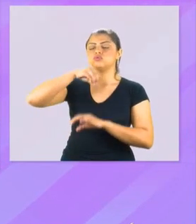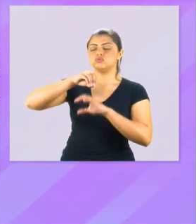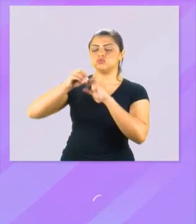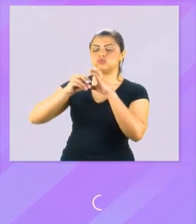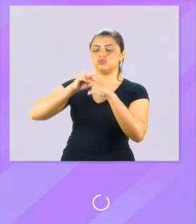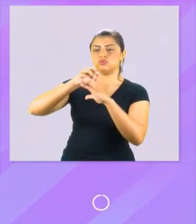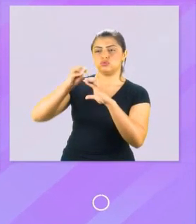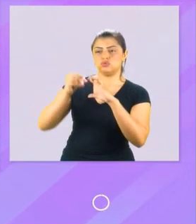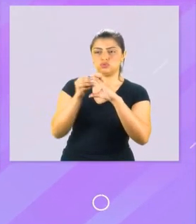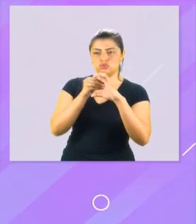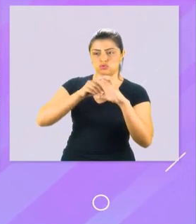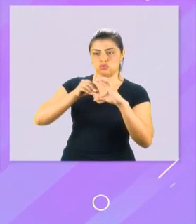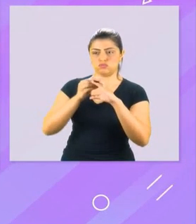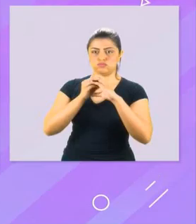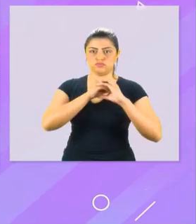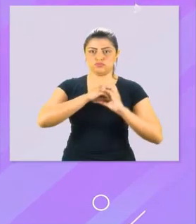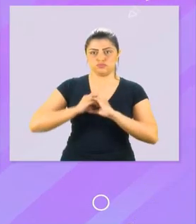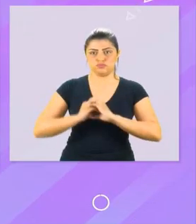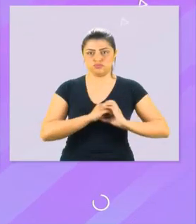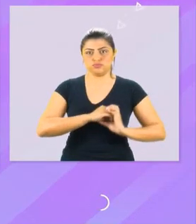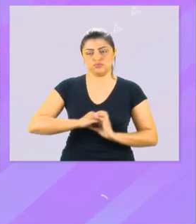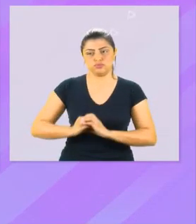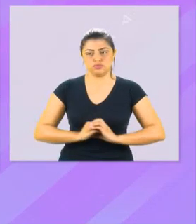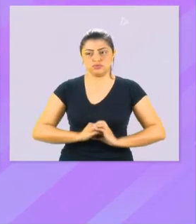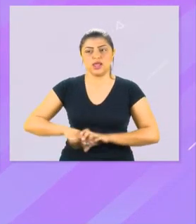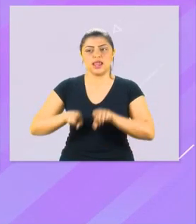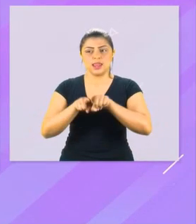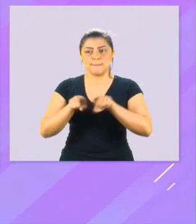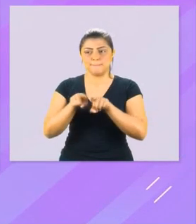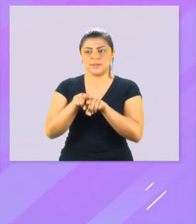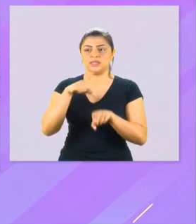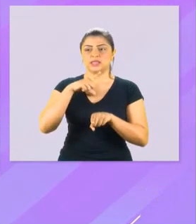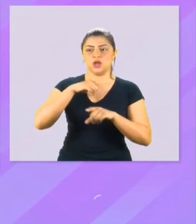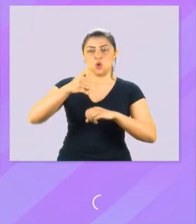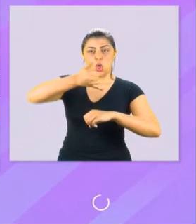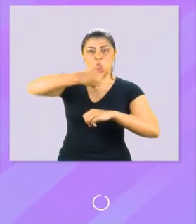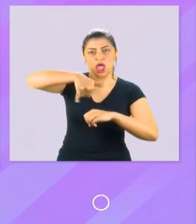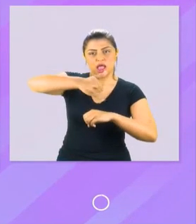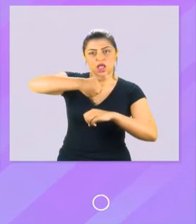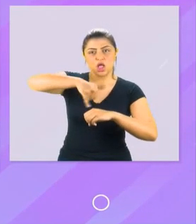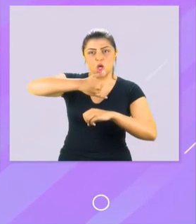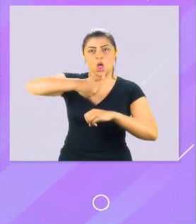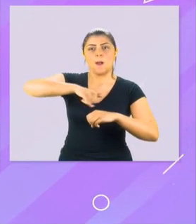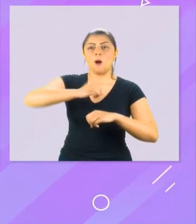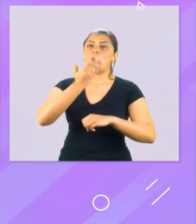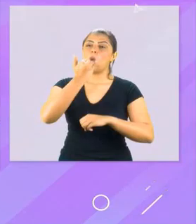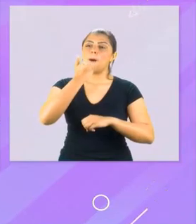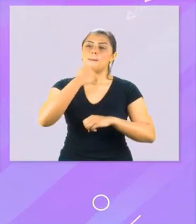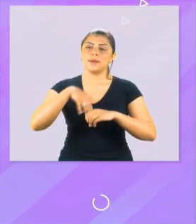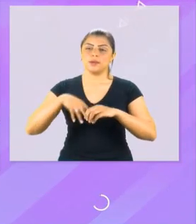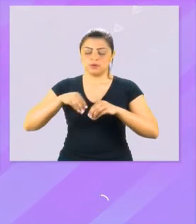transportar tanto os triacilgliceróis da dieta, assim como o colesterol proveniente da